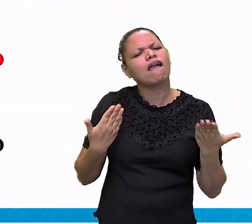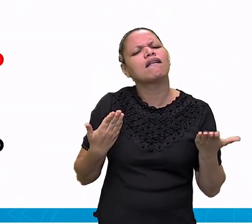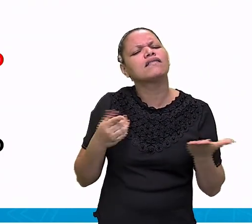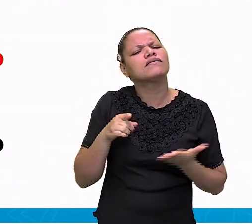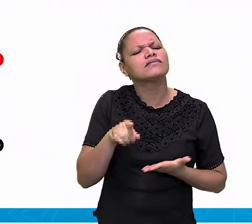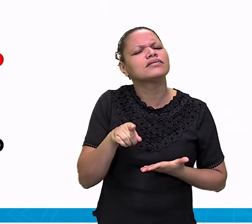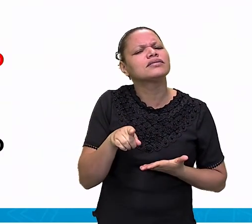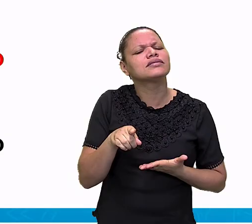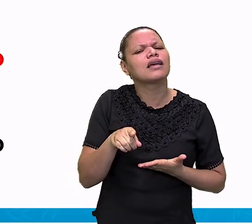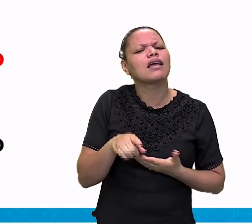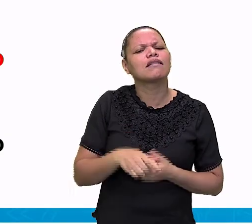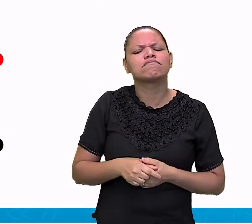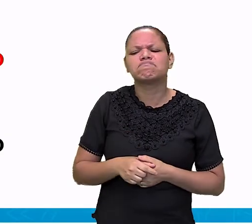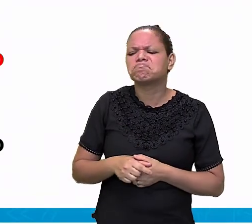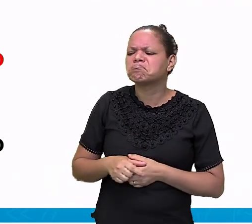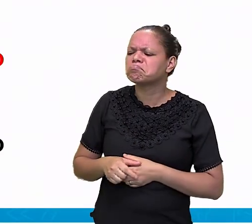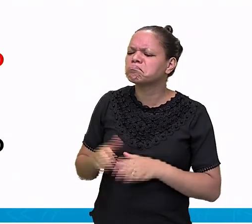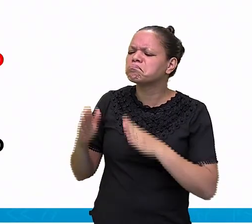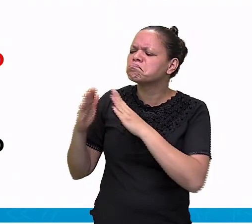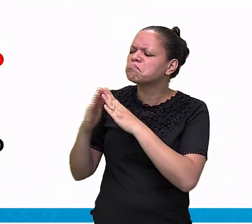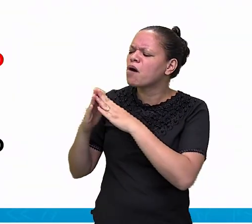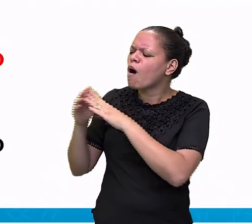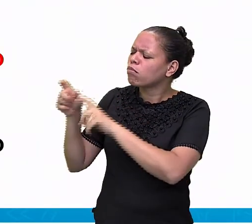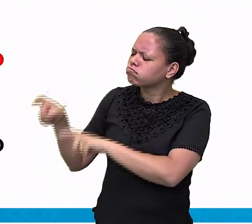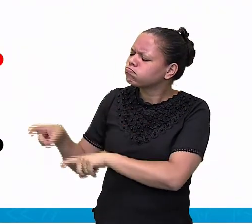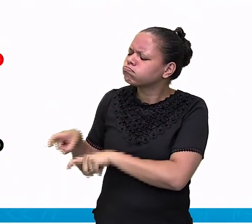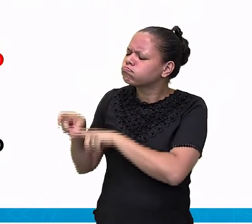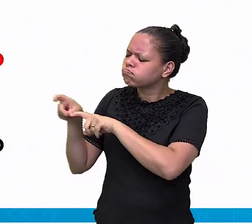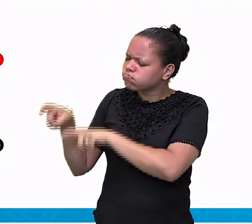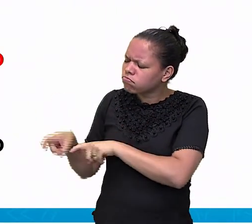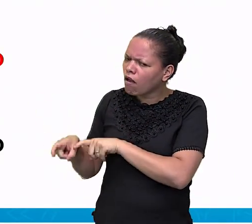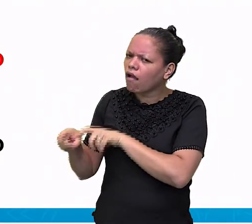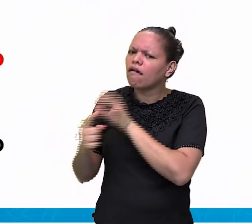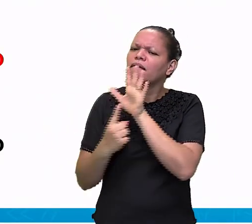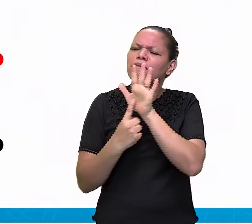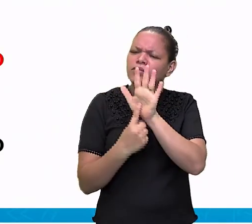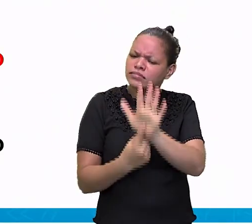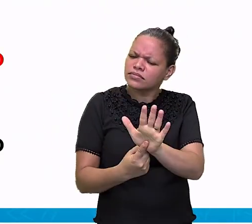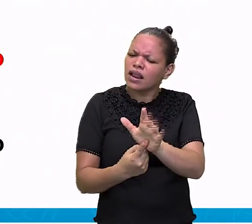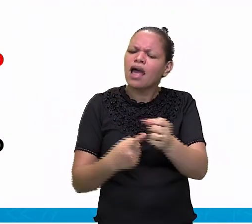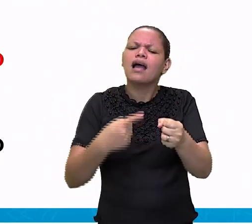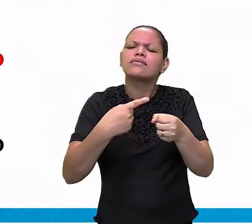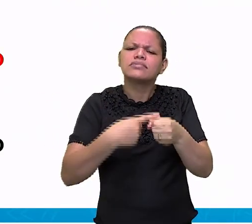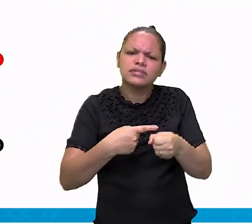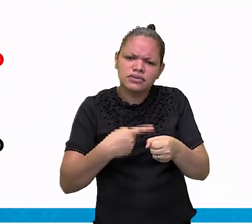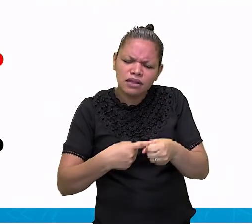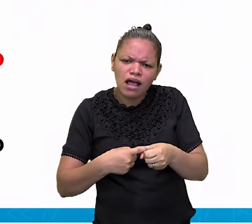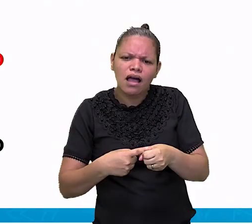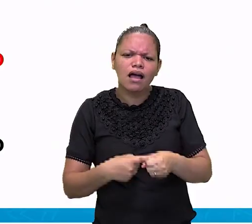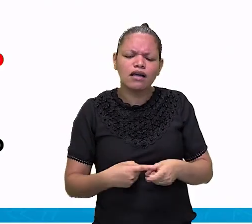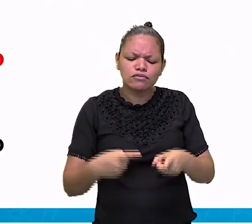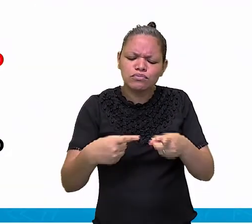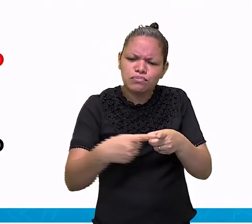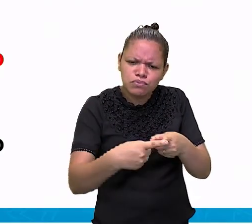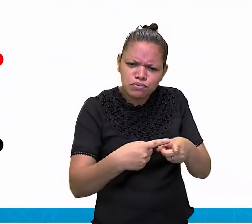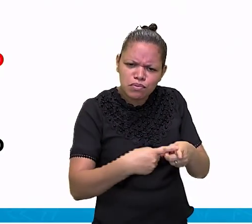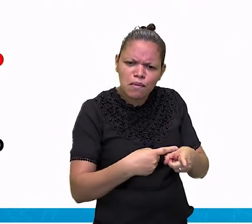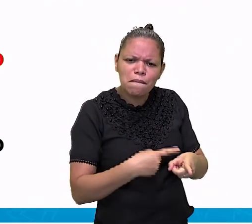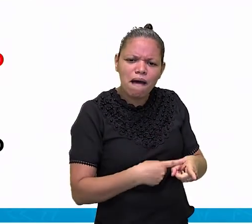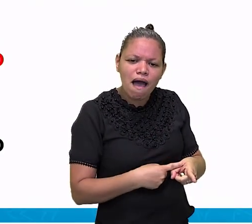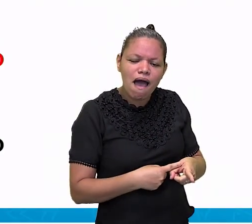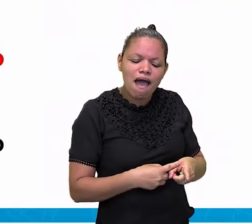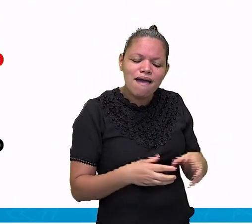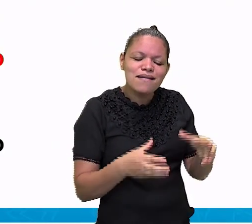rural, com certeza vai colocar que a sua cidade ou seu bairro ou lugar onde você está tem o quê? Um